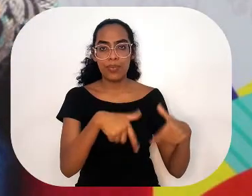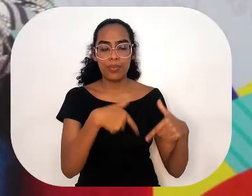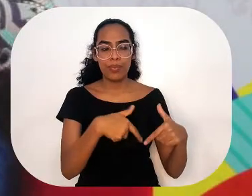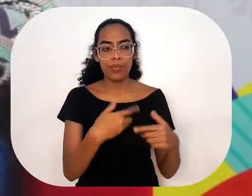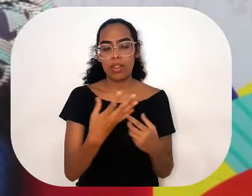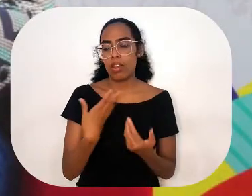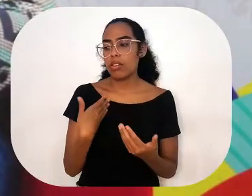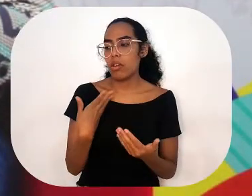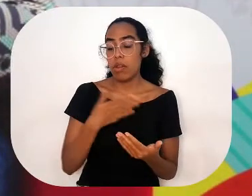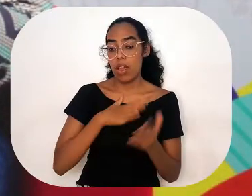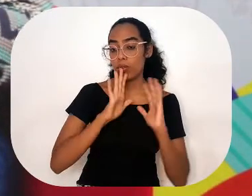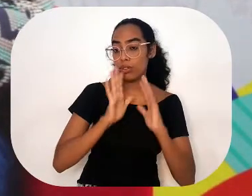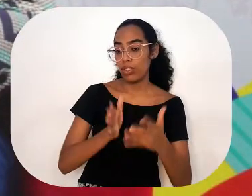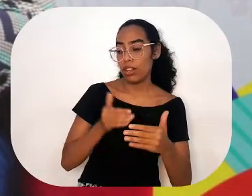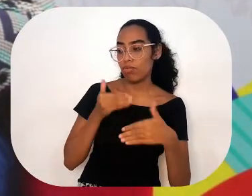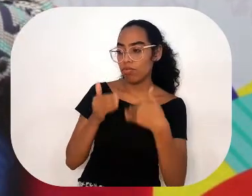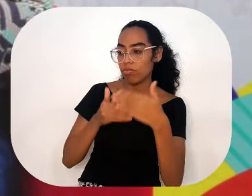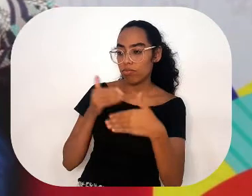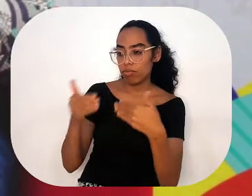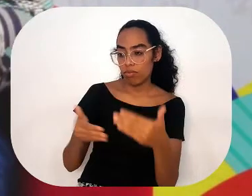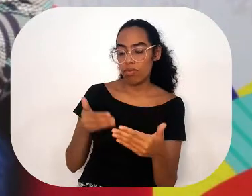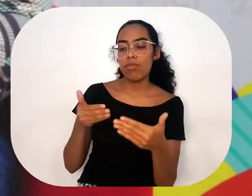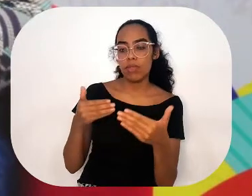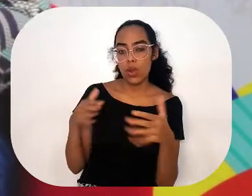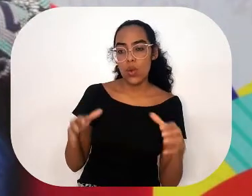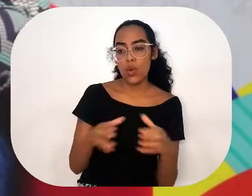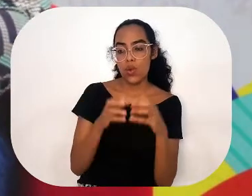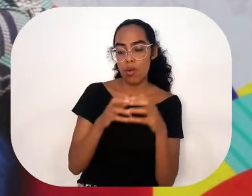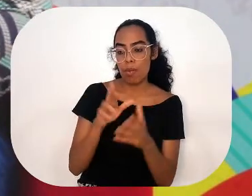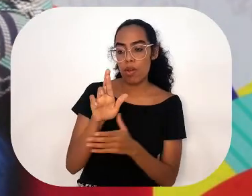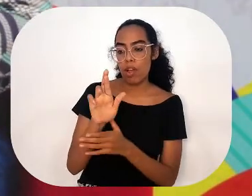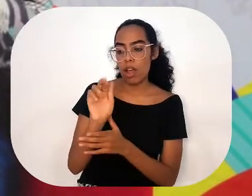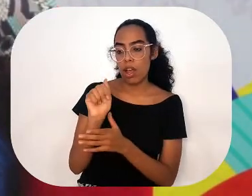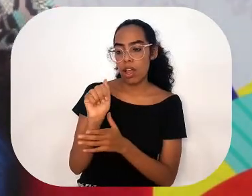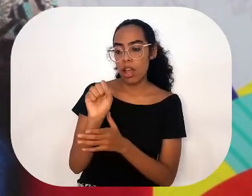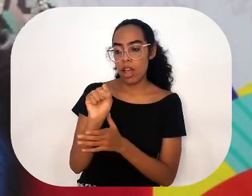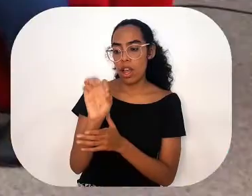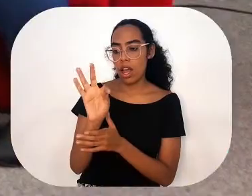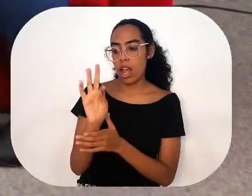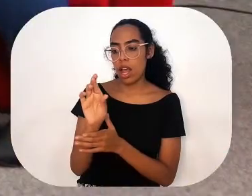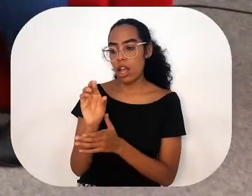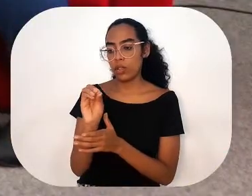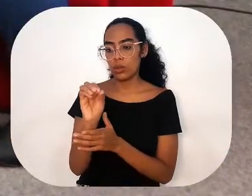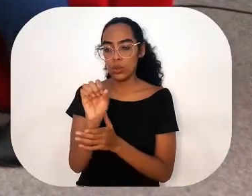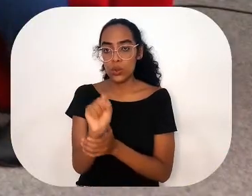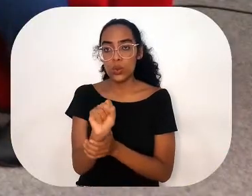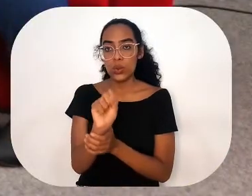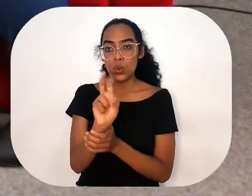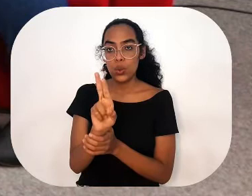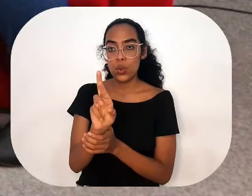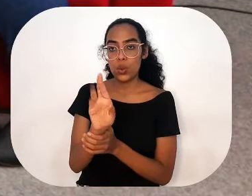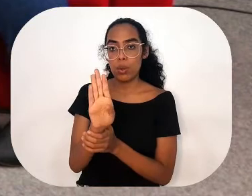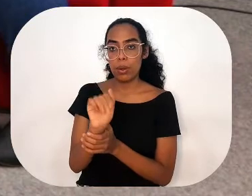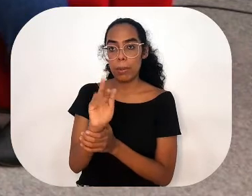com isso eu já estava desenvolvendo algumas atividades no grupo rastros urbanos que hoje nós dois coordenamos